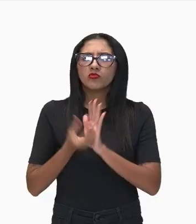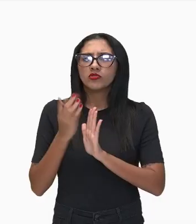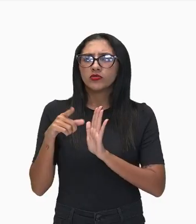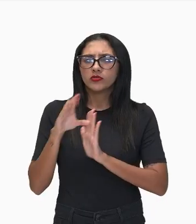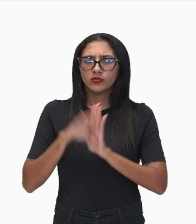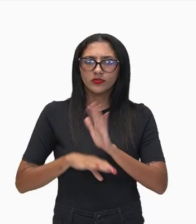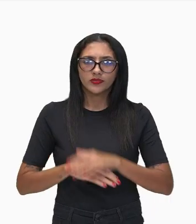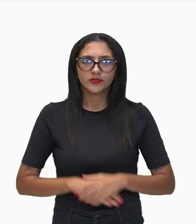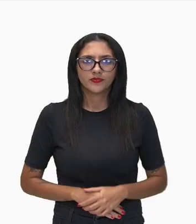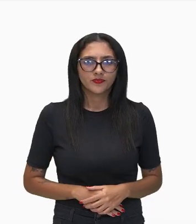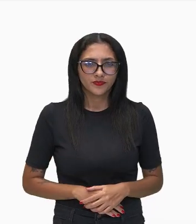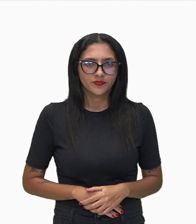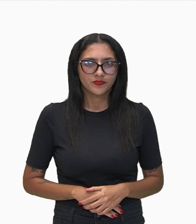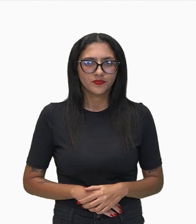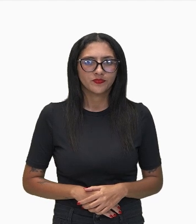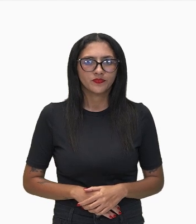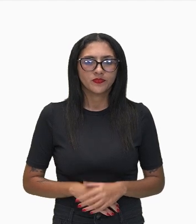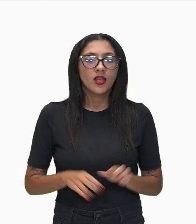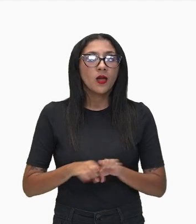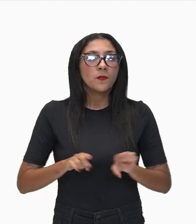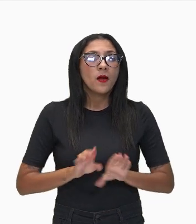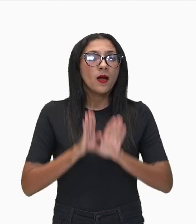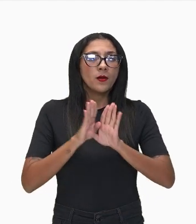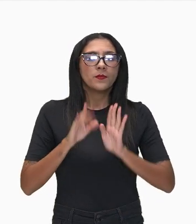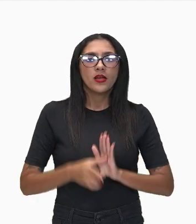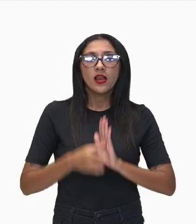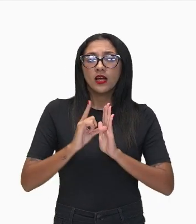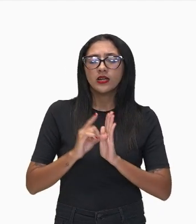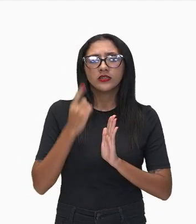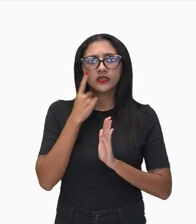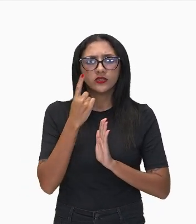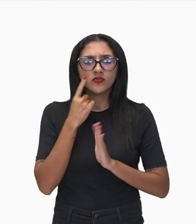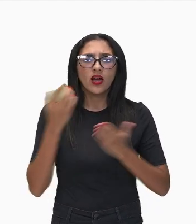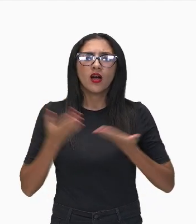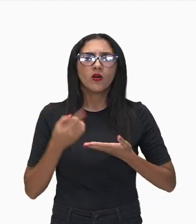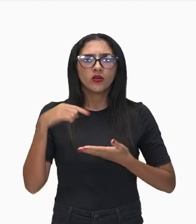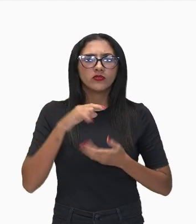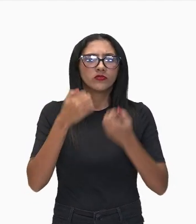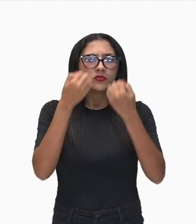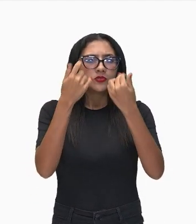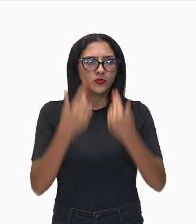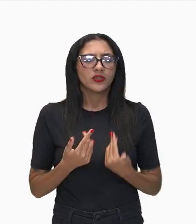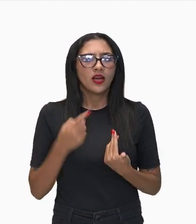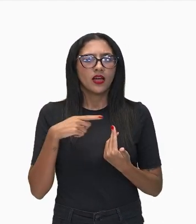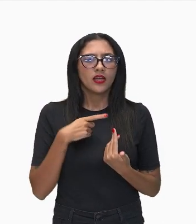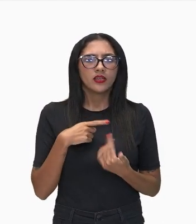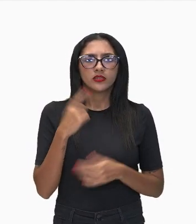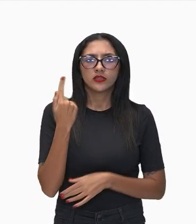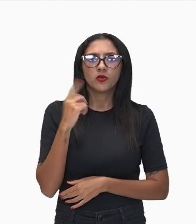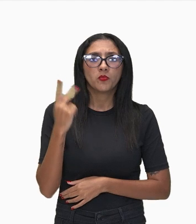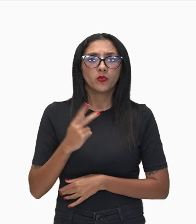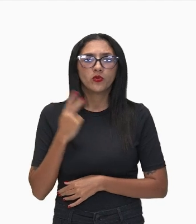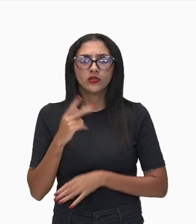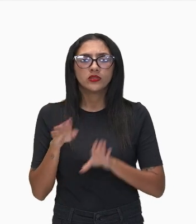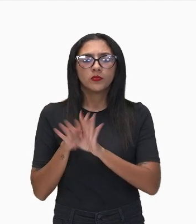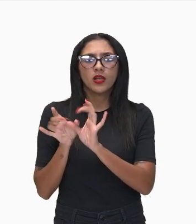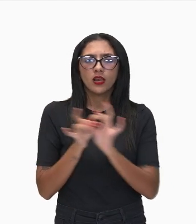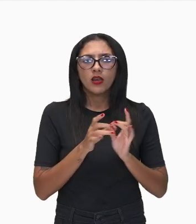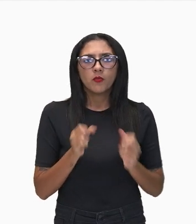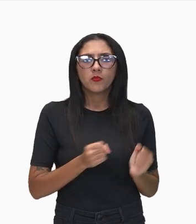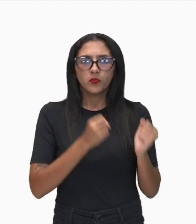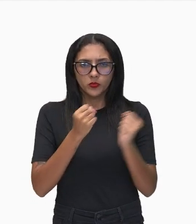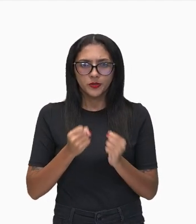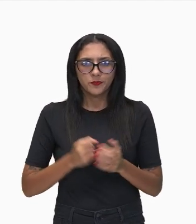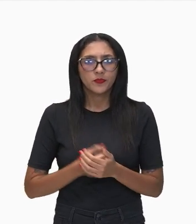geopolítica. Mas antes, né, de nós vermos o VT, a gente vai falar, né, sobre a geopolítica e poder. Ela estuda as